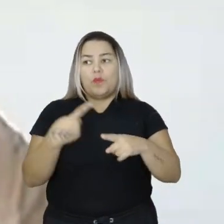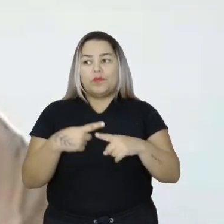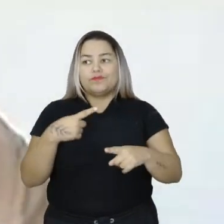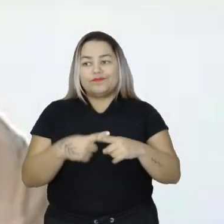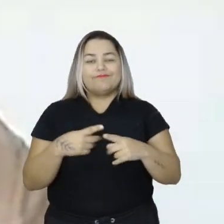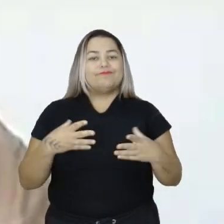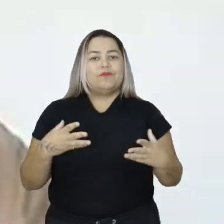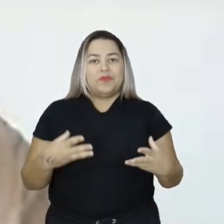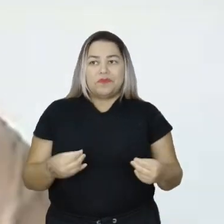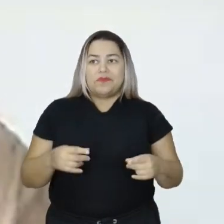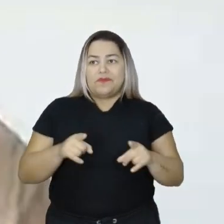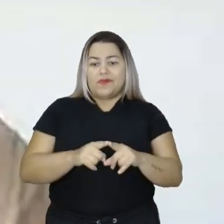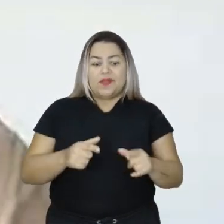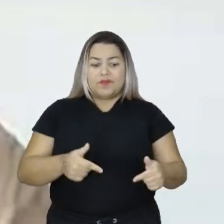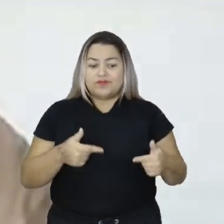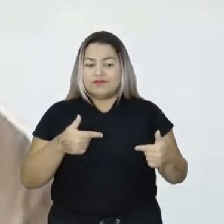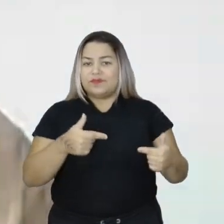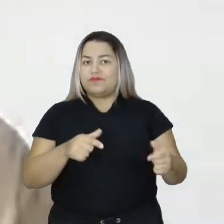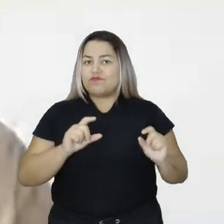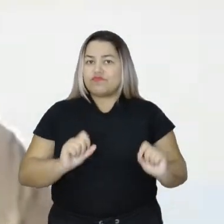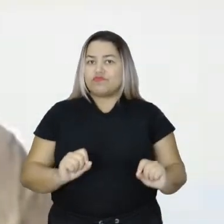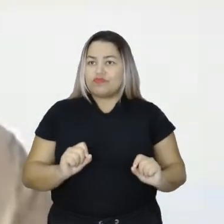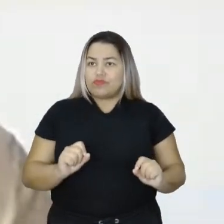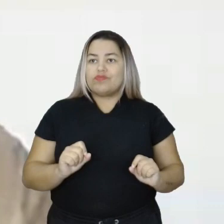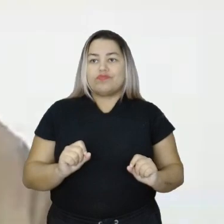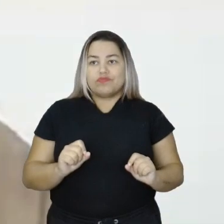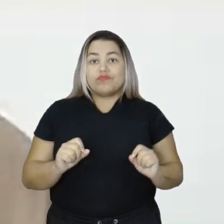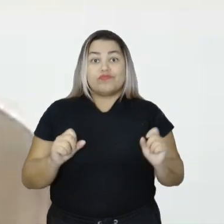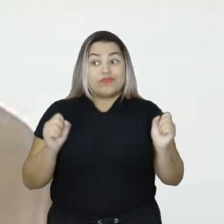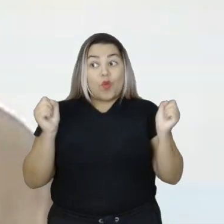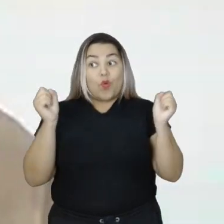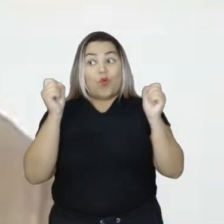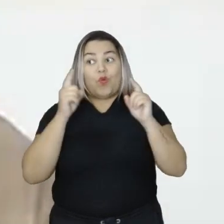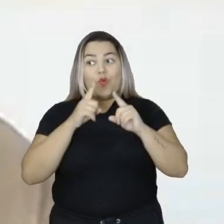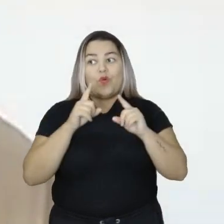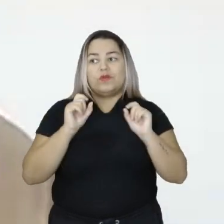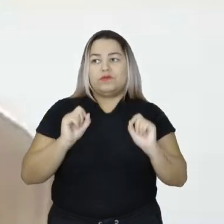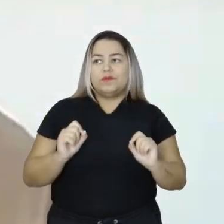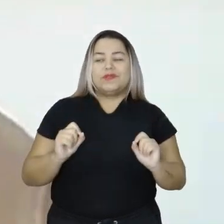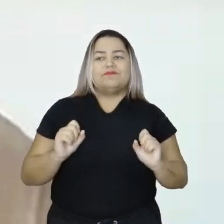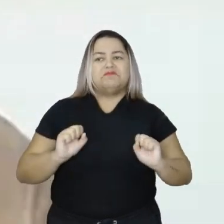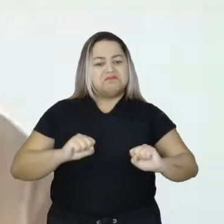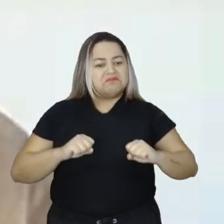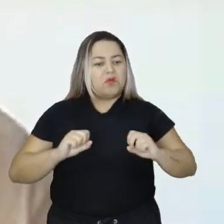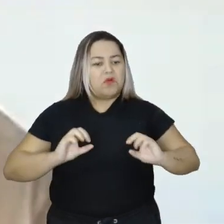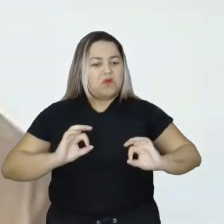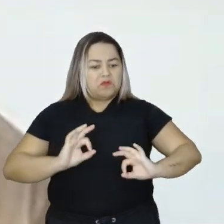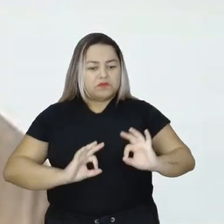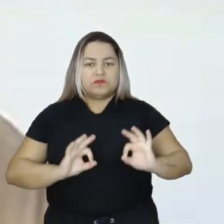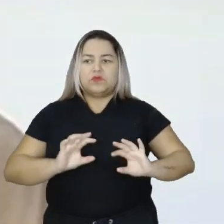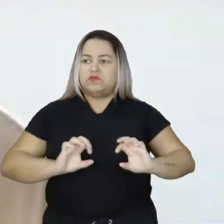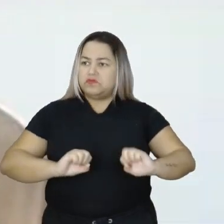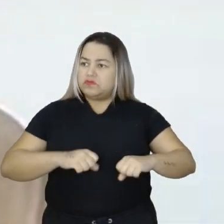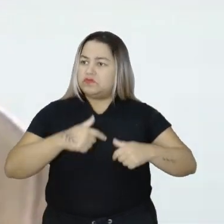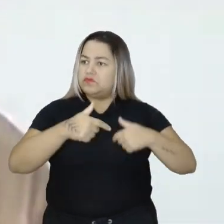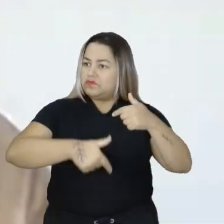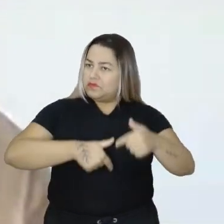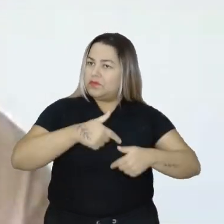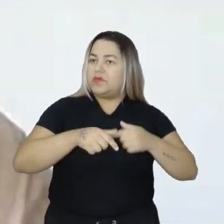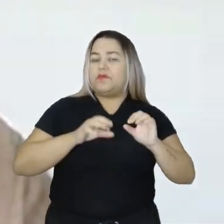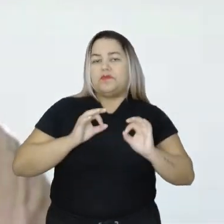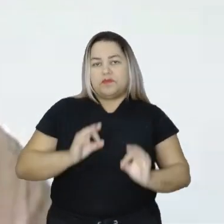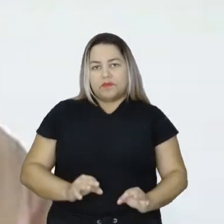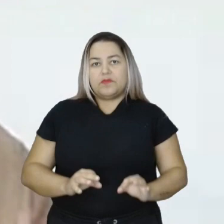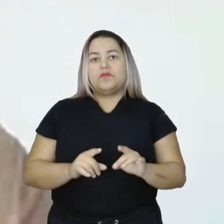muito desafiador, é muito complexo, a gente precisa estar numa dedicação permanente, mas o saldo é muito